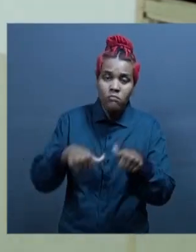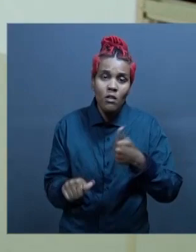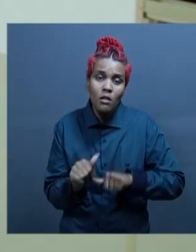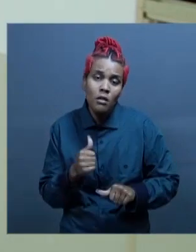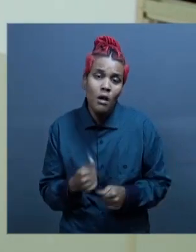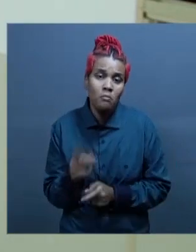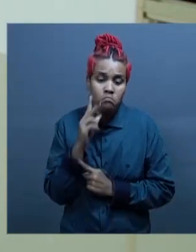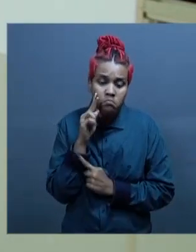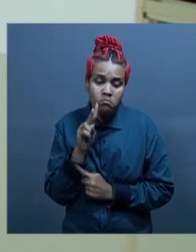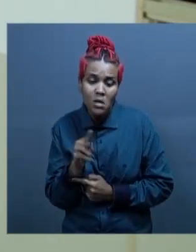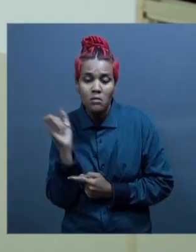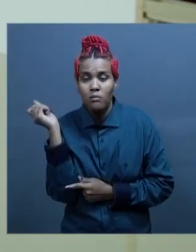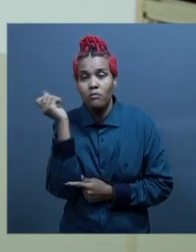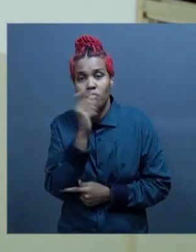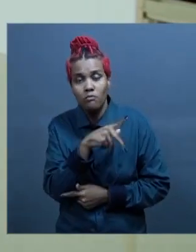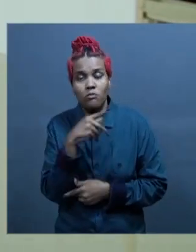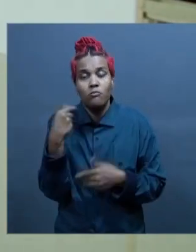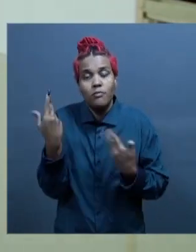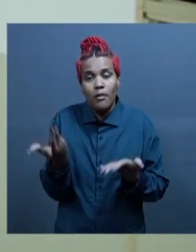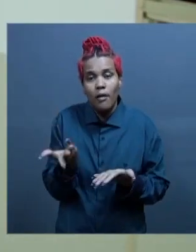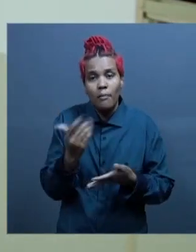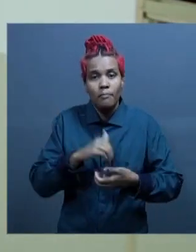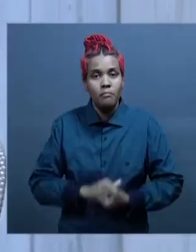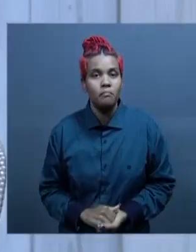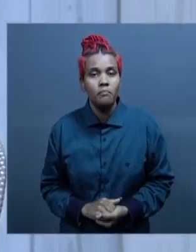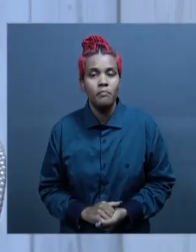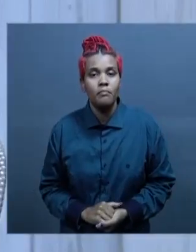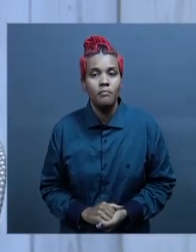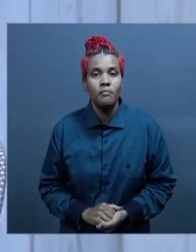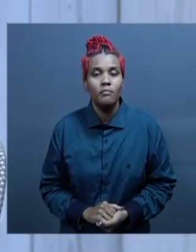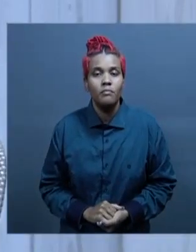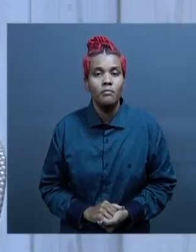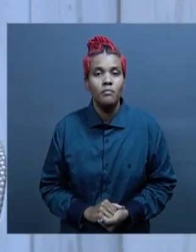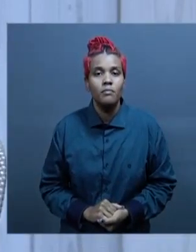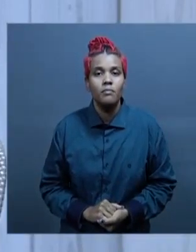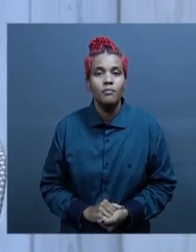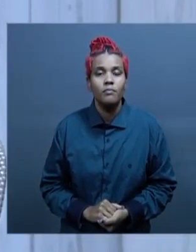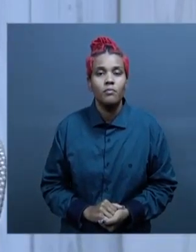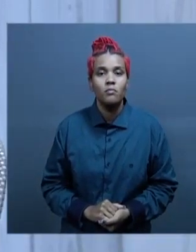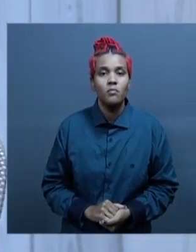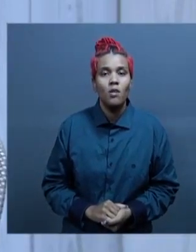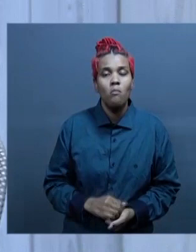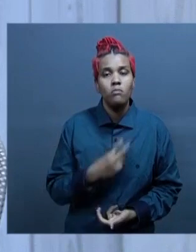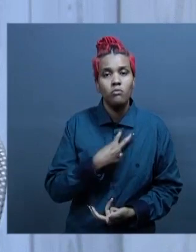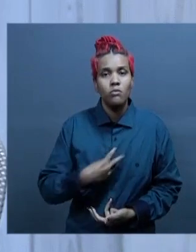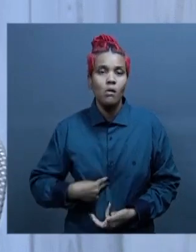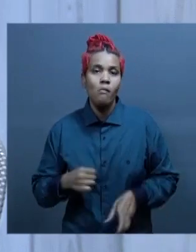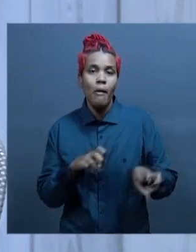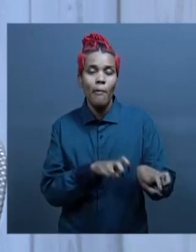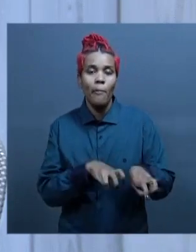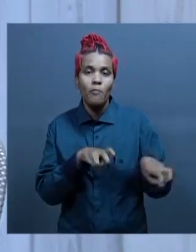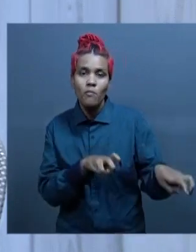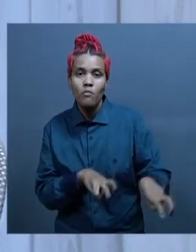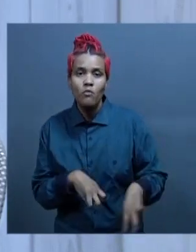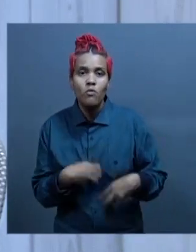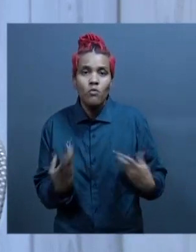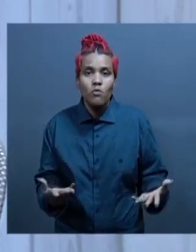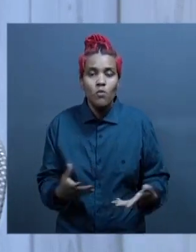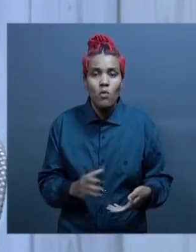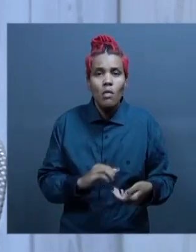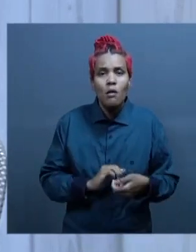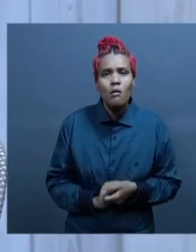as dificuldades e as modificações são necessárias o ministério da agricultura estabeleceu padrões visuais de